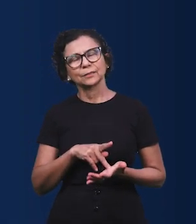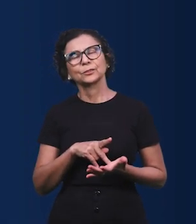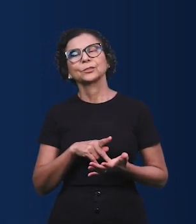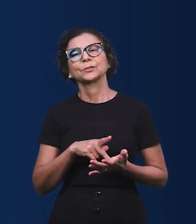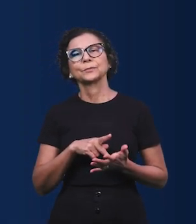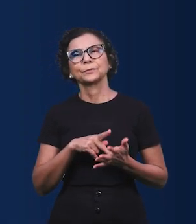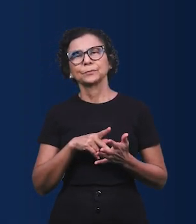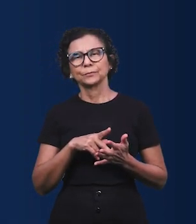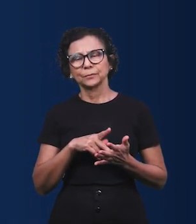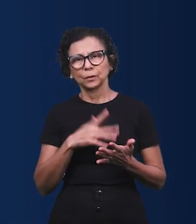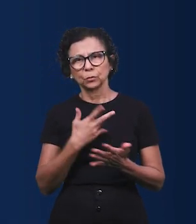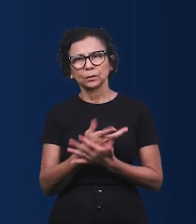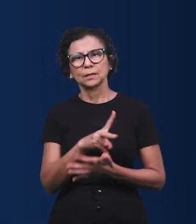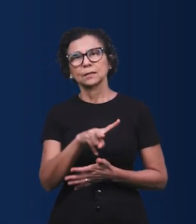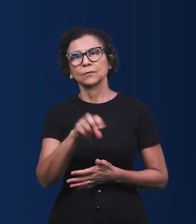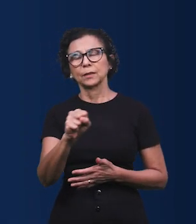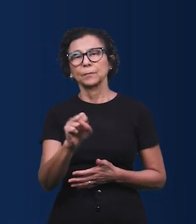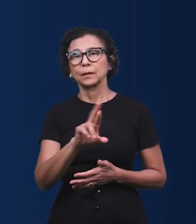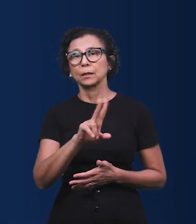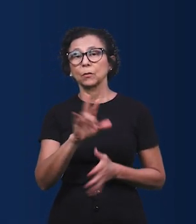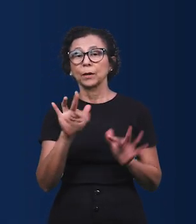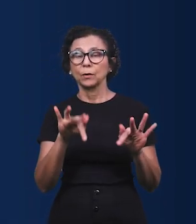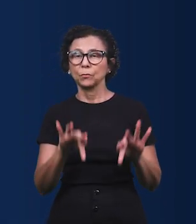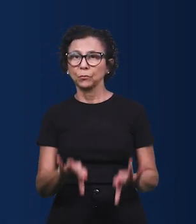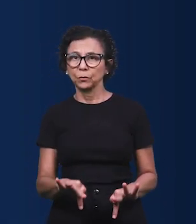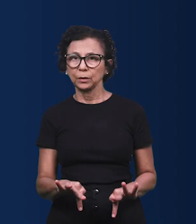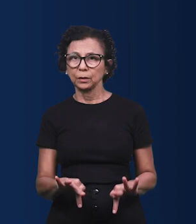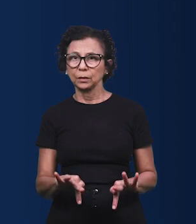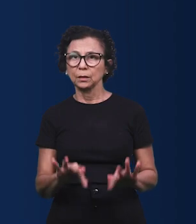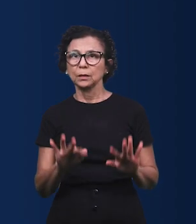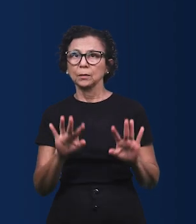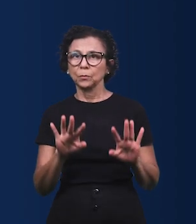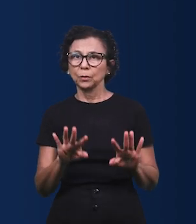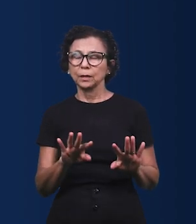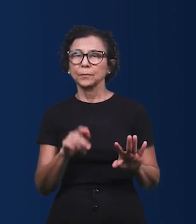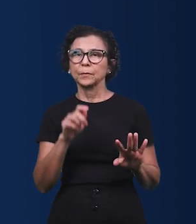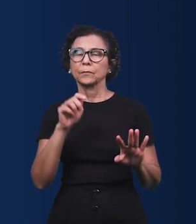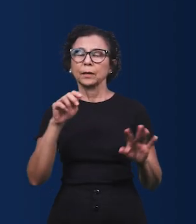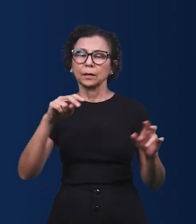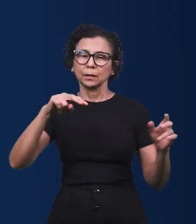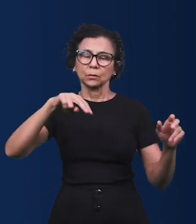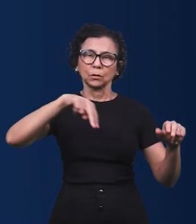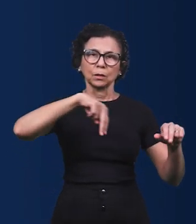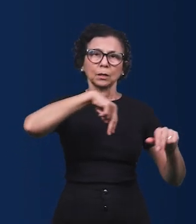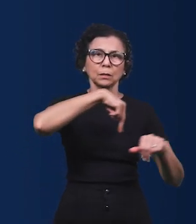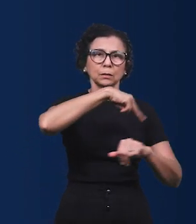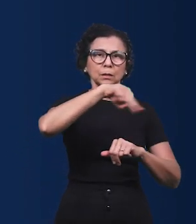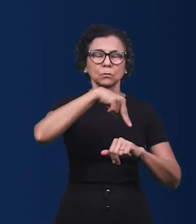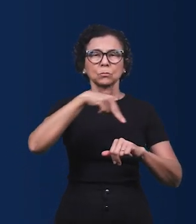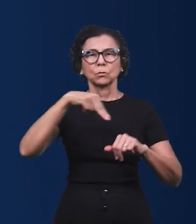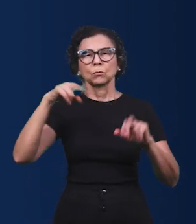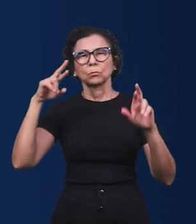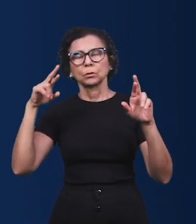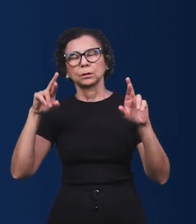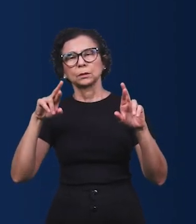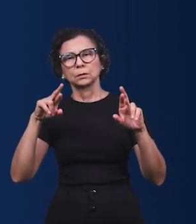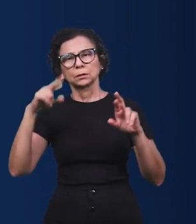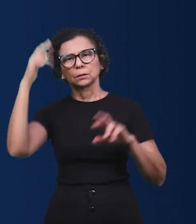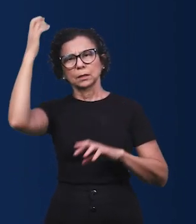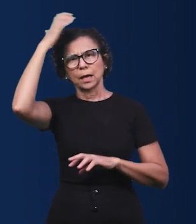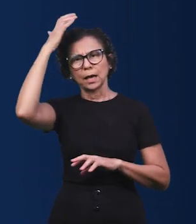mas ainda não é o fim. Porquanto se levantará nação contra nação, reino contra reino, e haverá